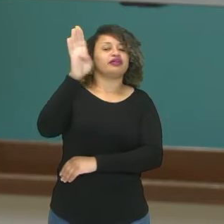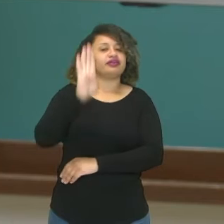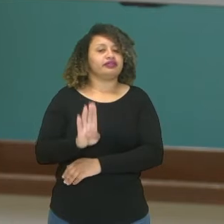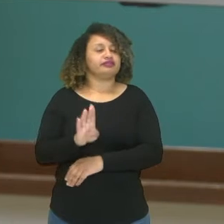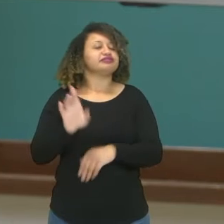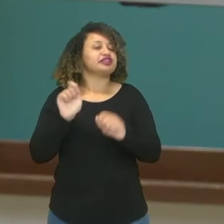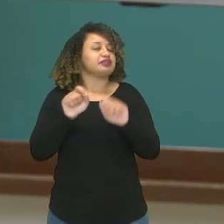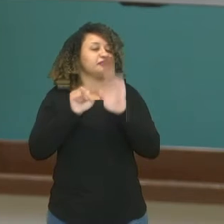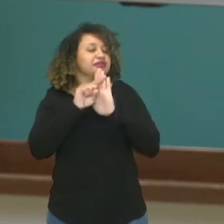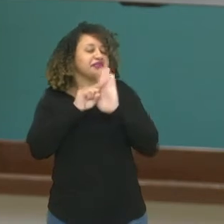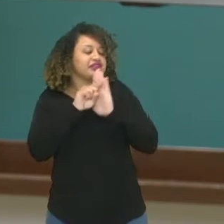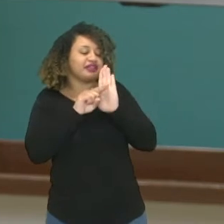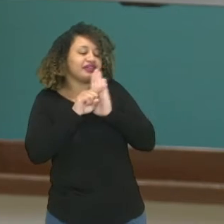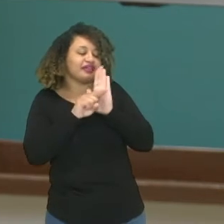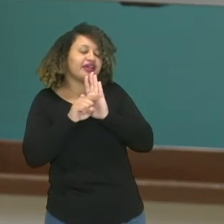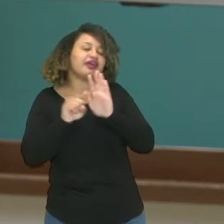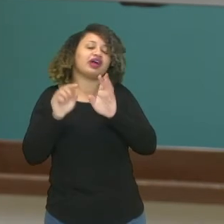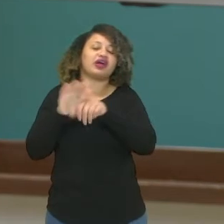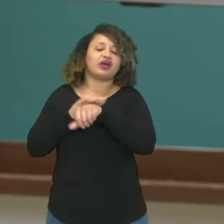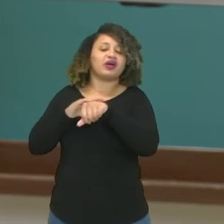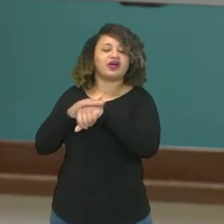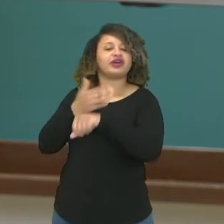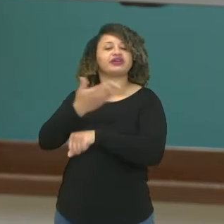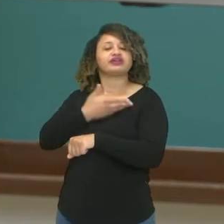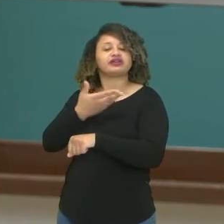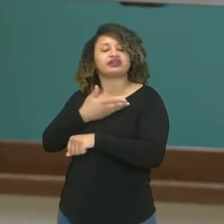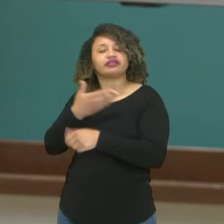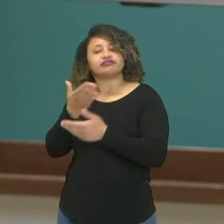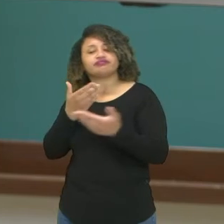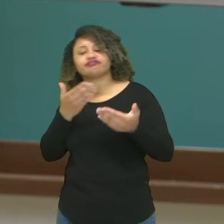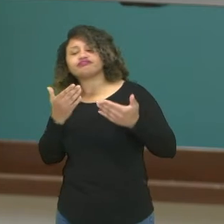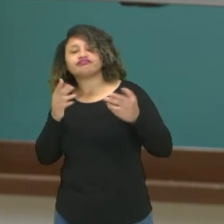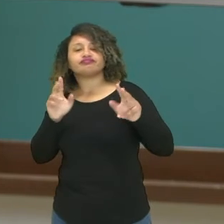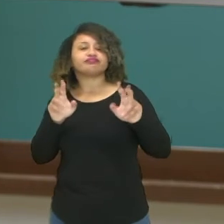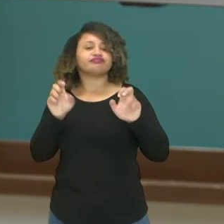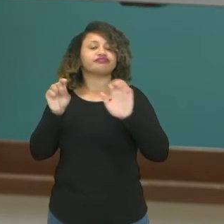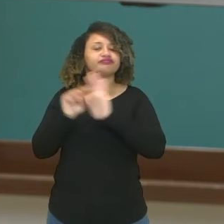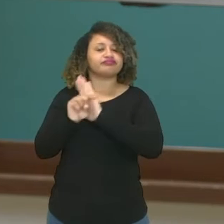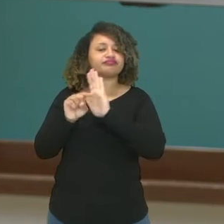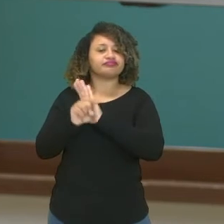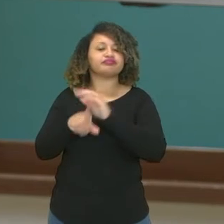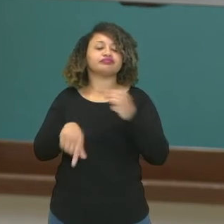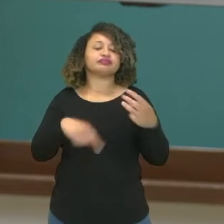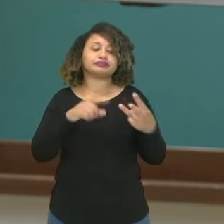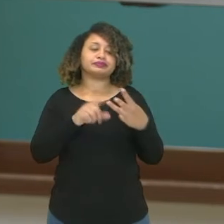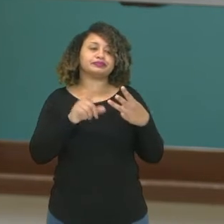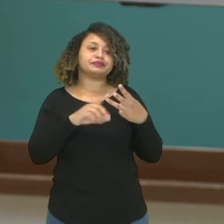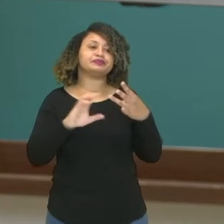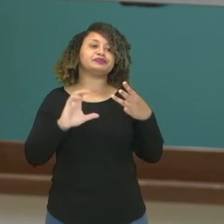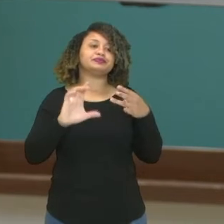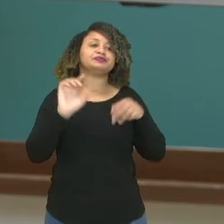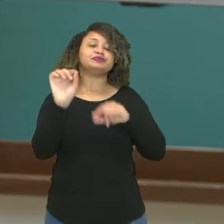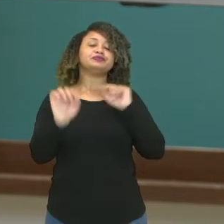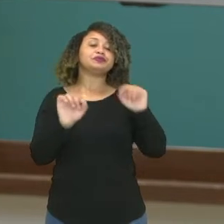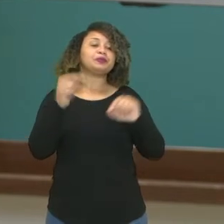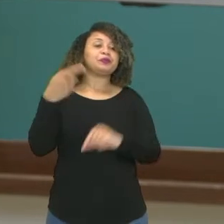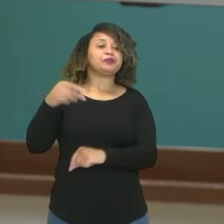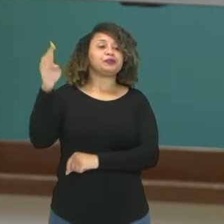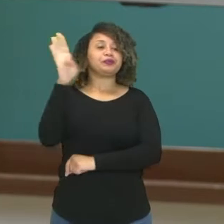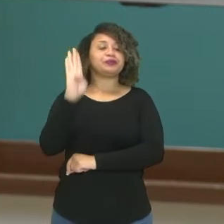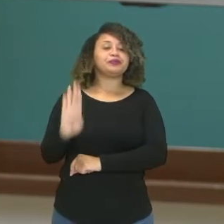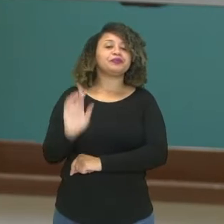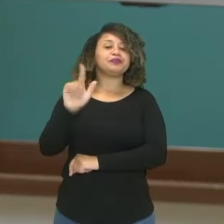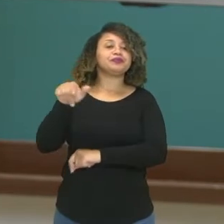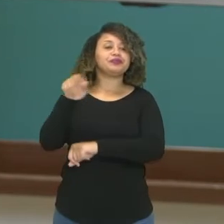dar uma pesquisada, pode conversar com um colega, debater a questão. Na letra C, o Brasil